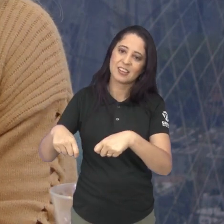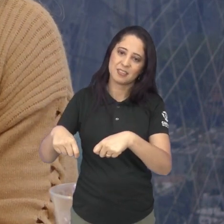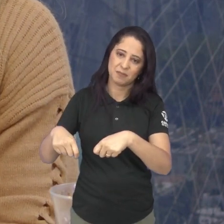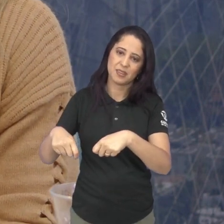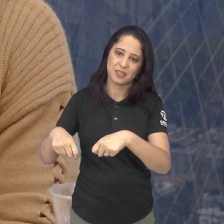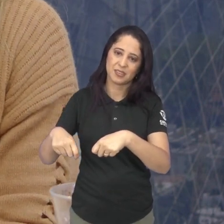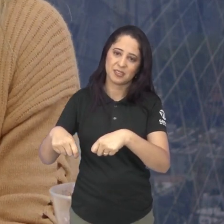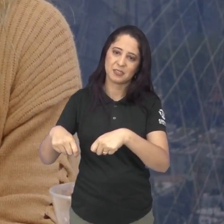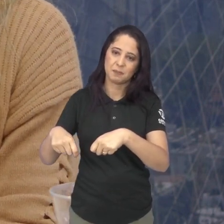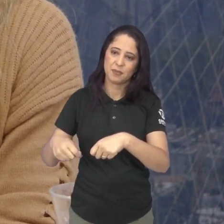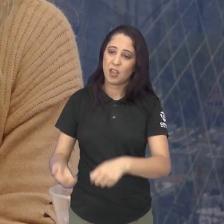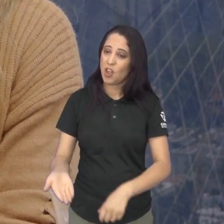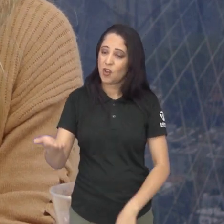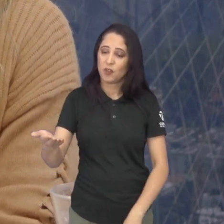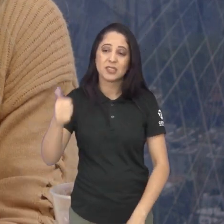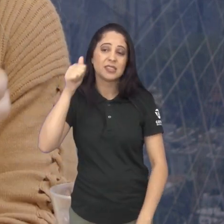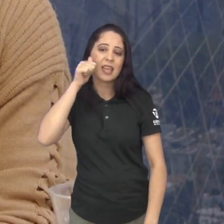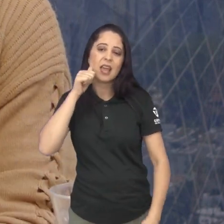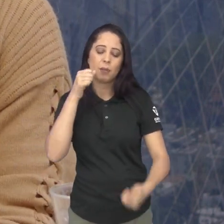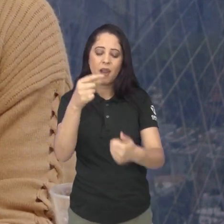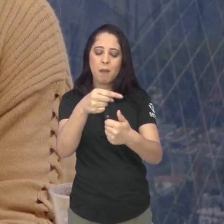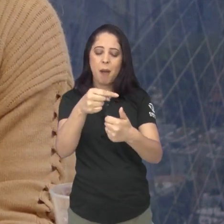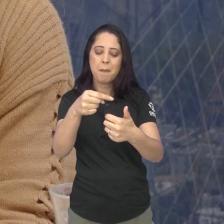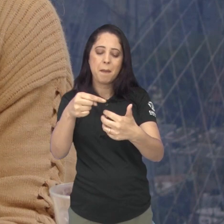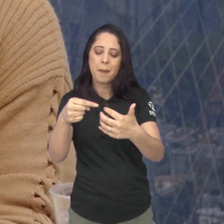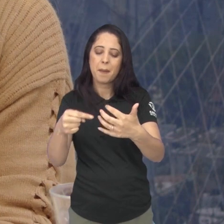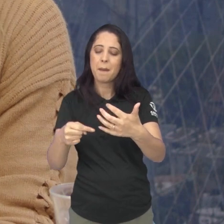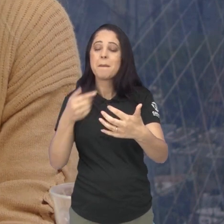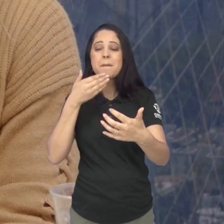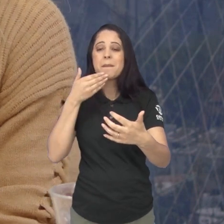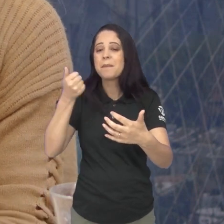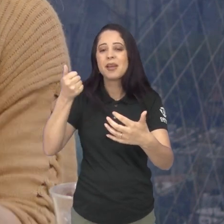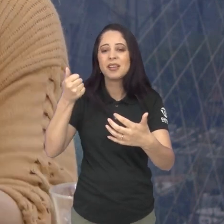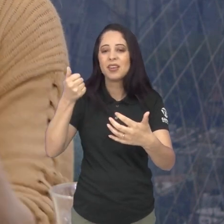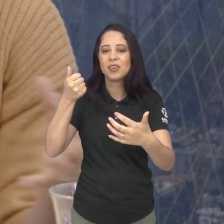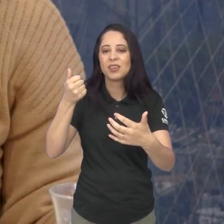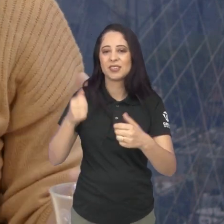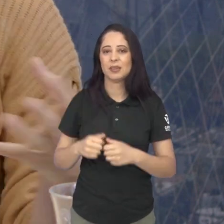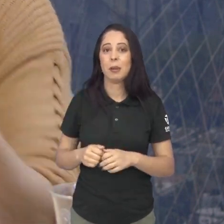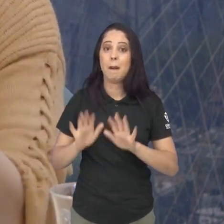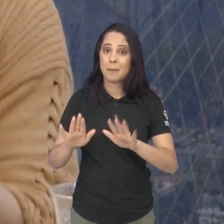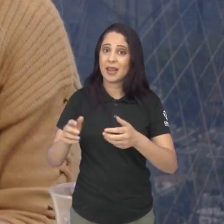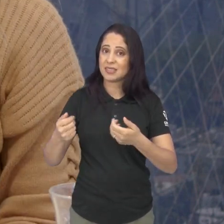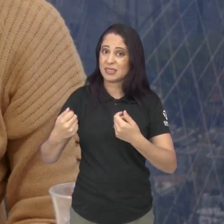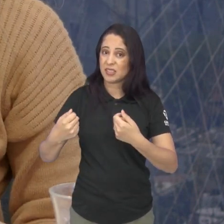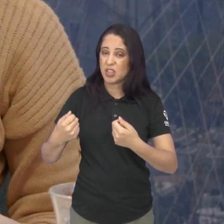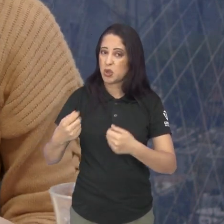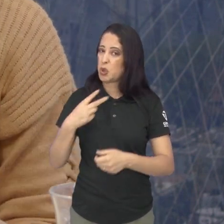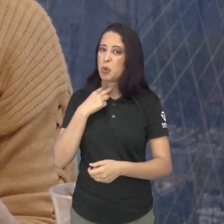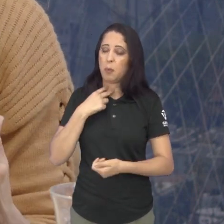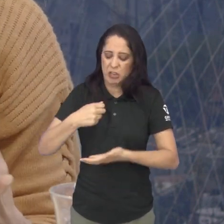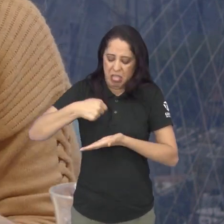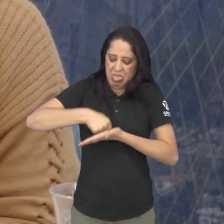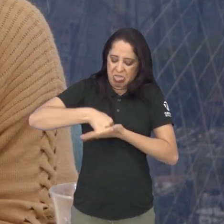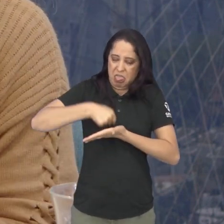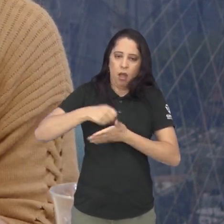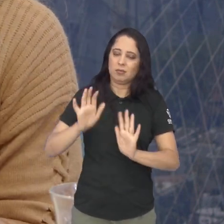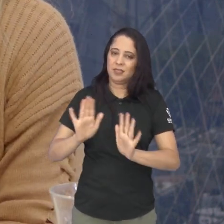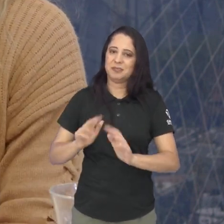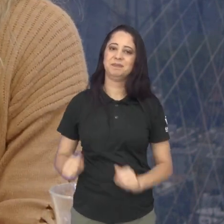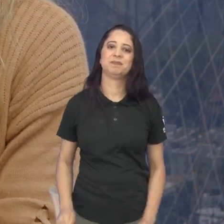eficiente. E você vai ser uma mulher com todos esses outros papéis muito melhor, se você não se cobrar tanto em